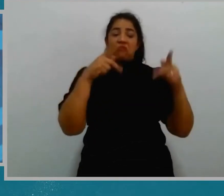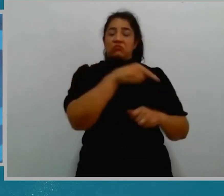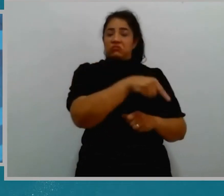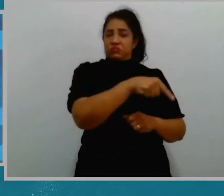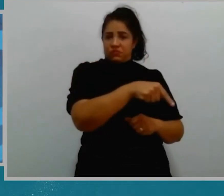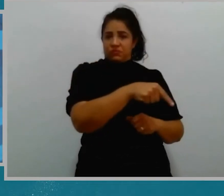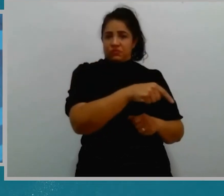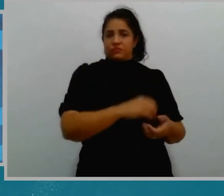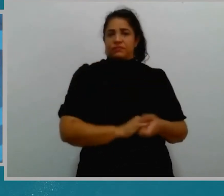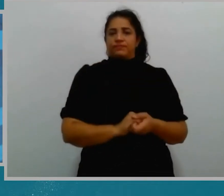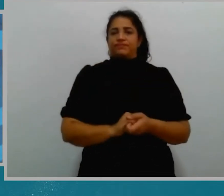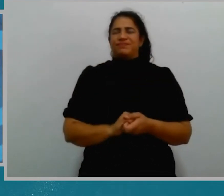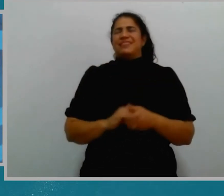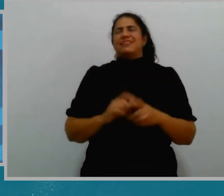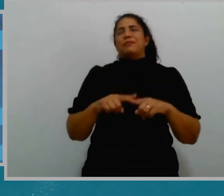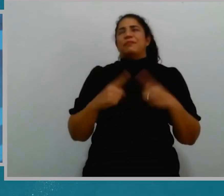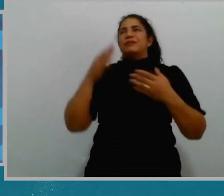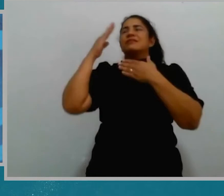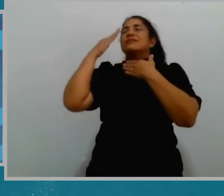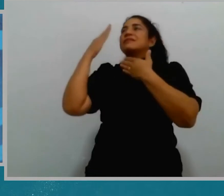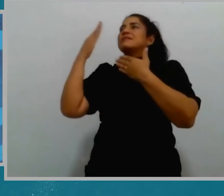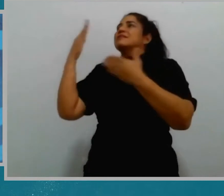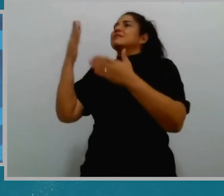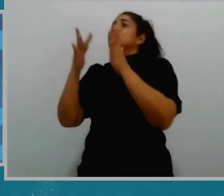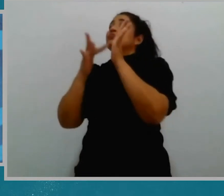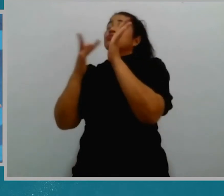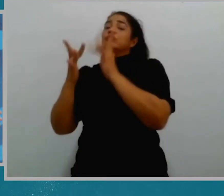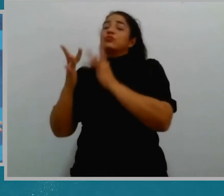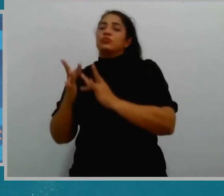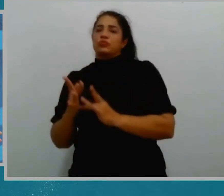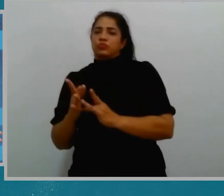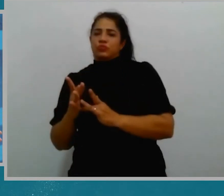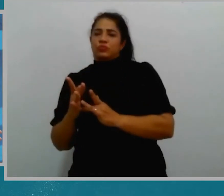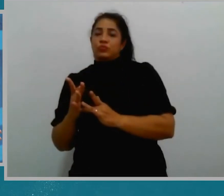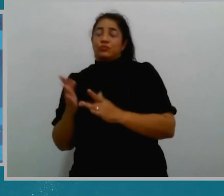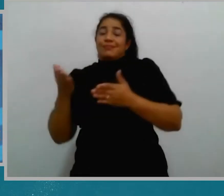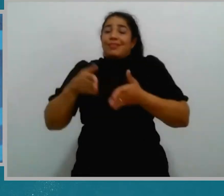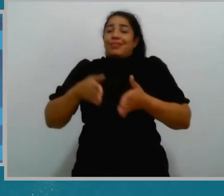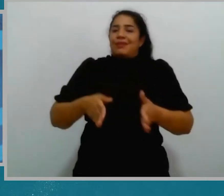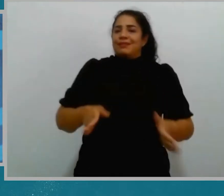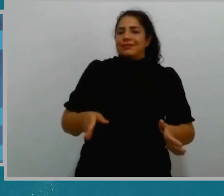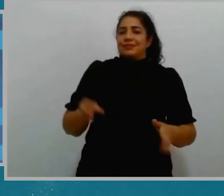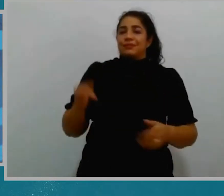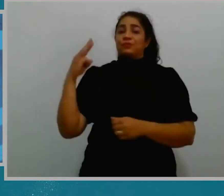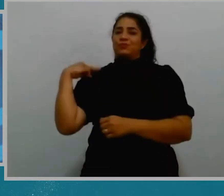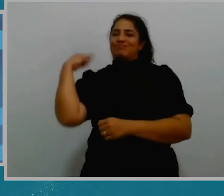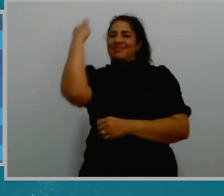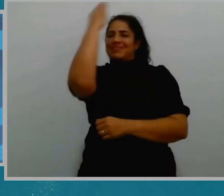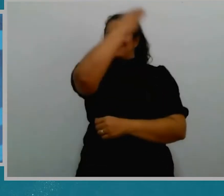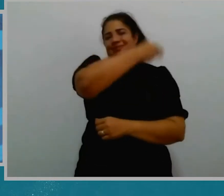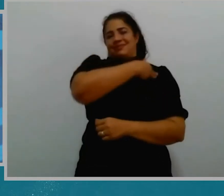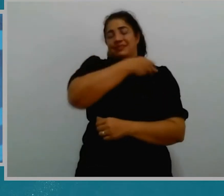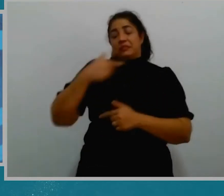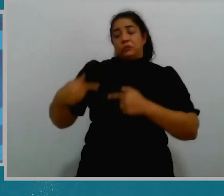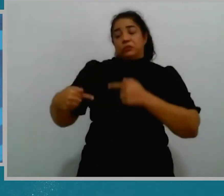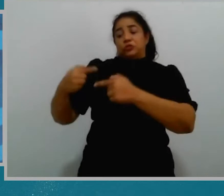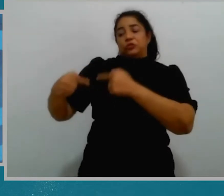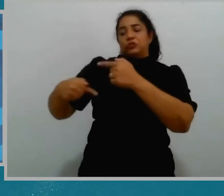a Deus, Jesus veio da linha da Maria. E a linha da Maria